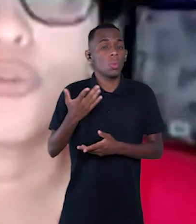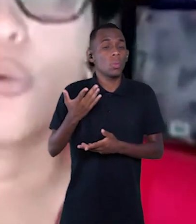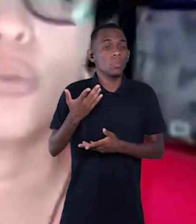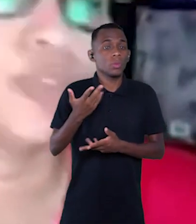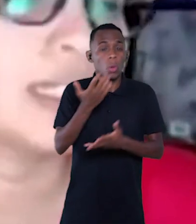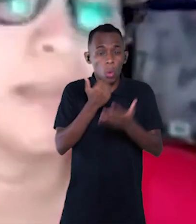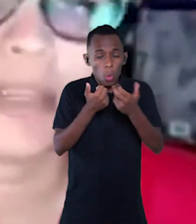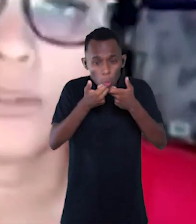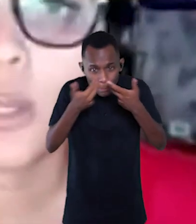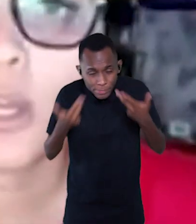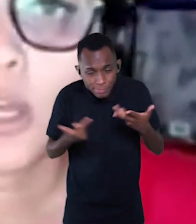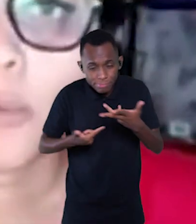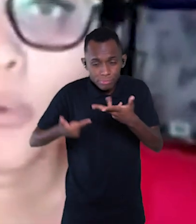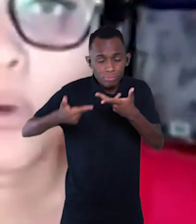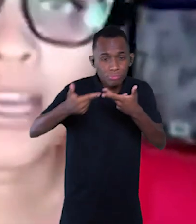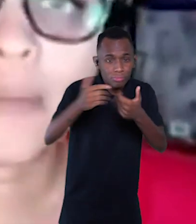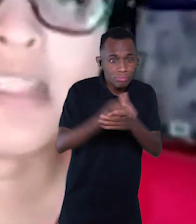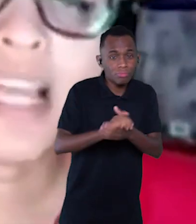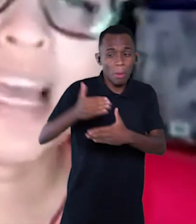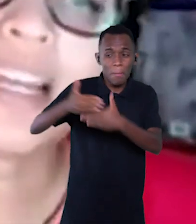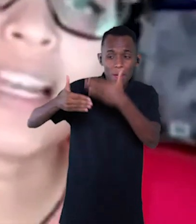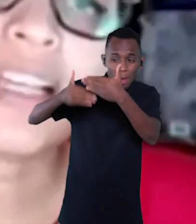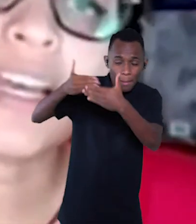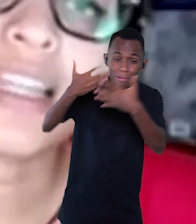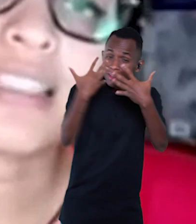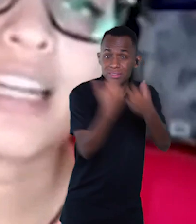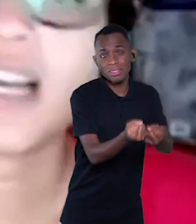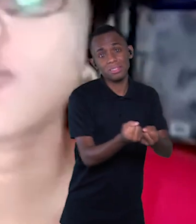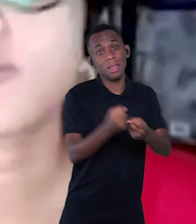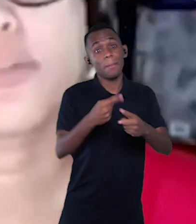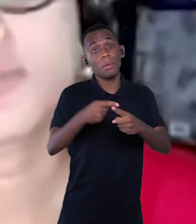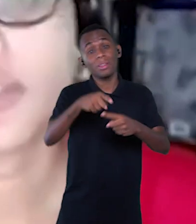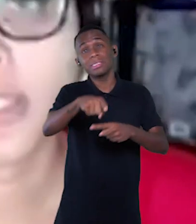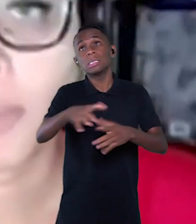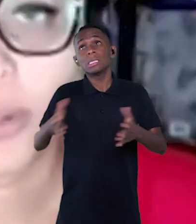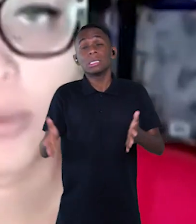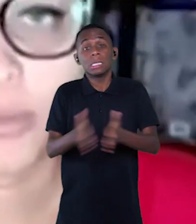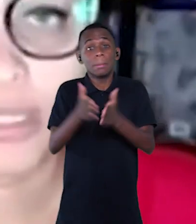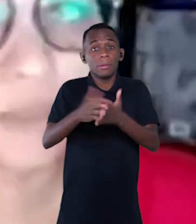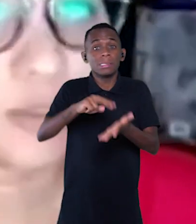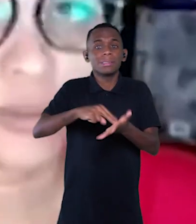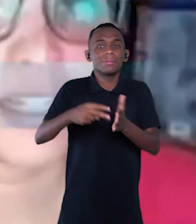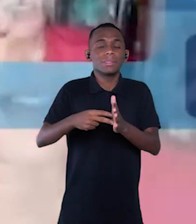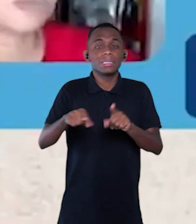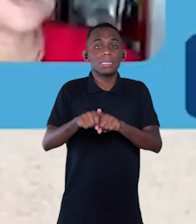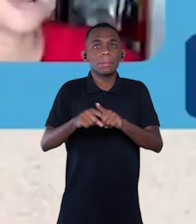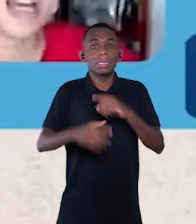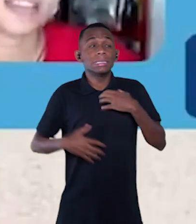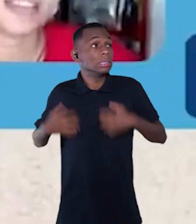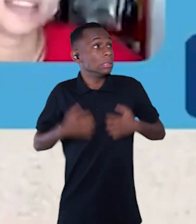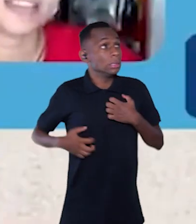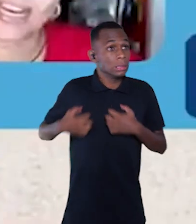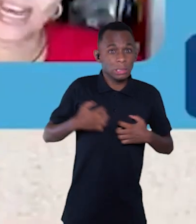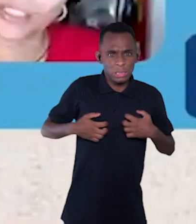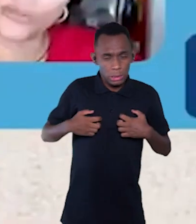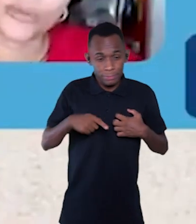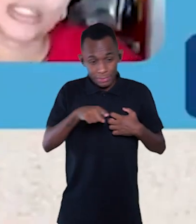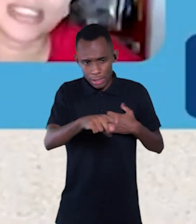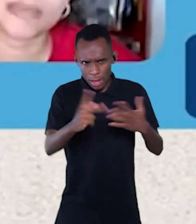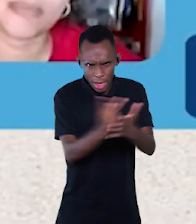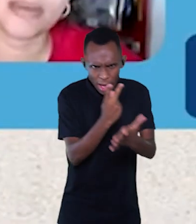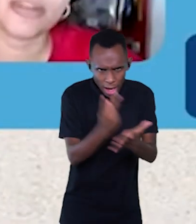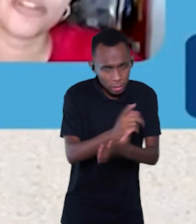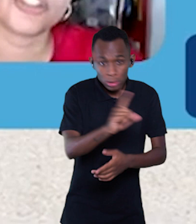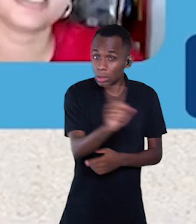de tijolo, de cimento, porque a miséria ela traz consigo o desespero. Essas pessoas elas não estão erradas. Errado é